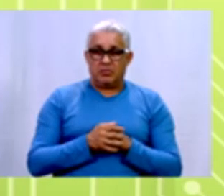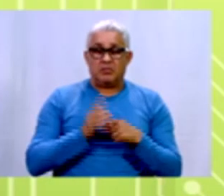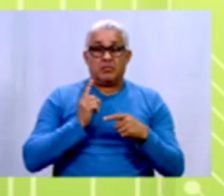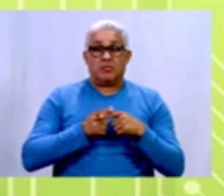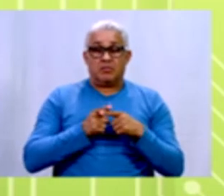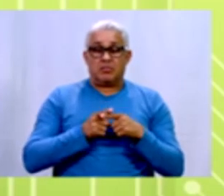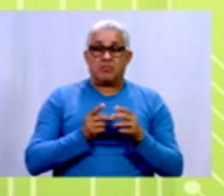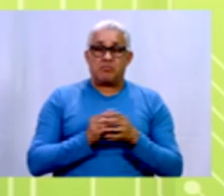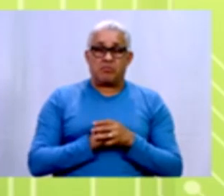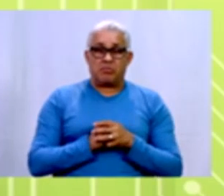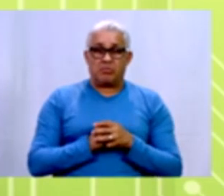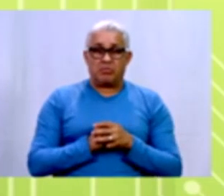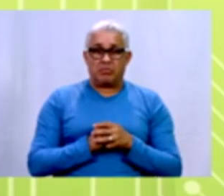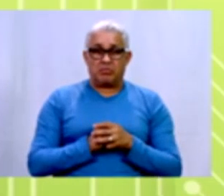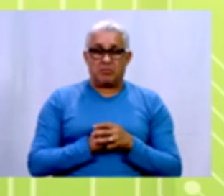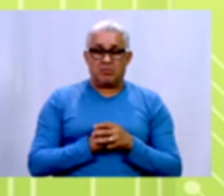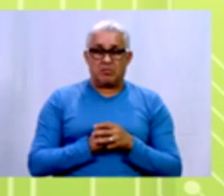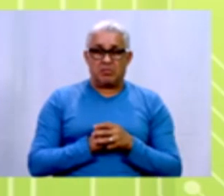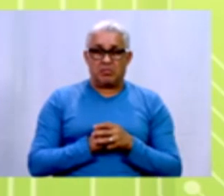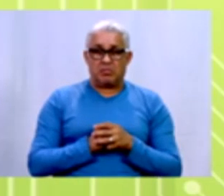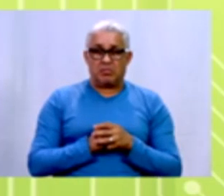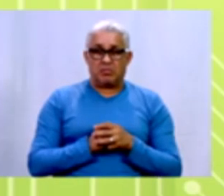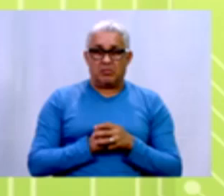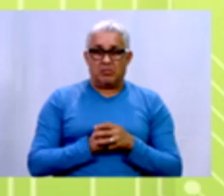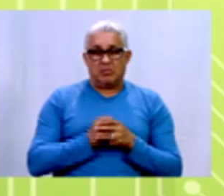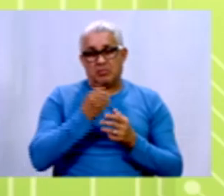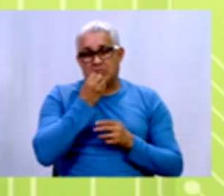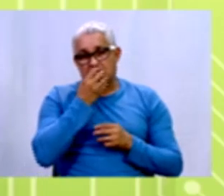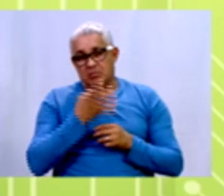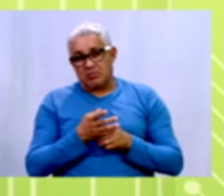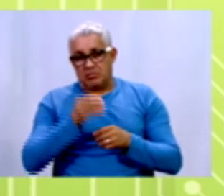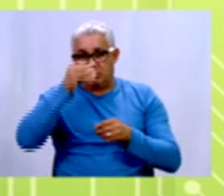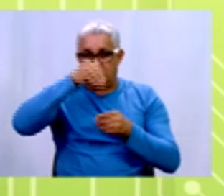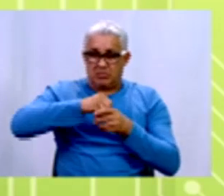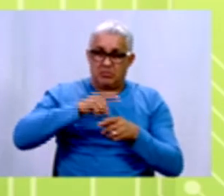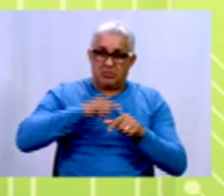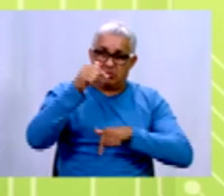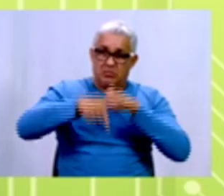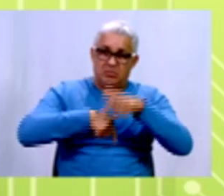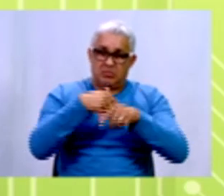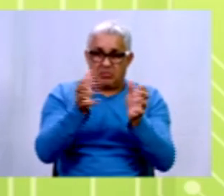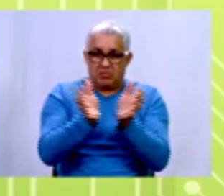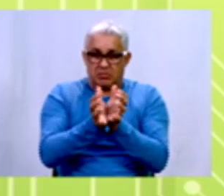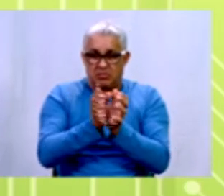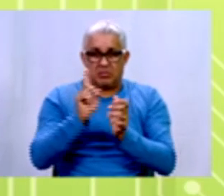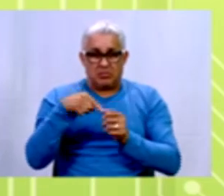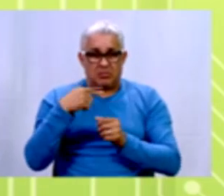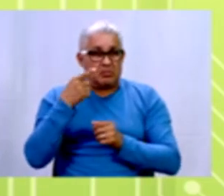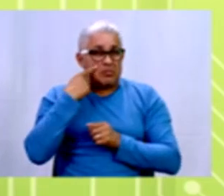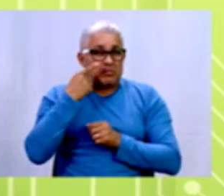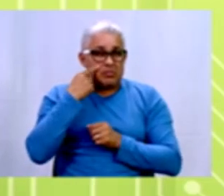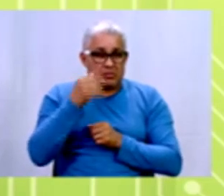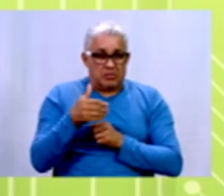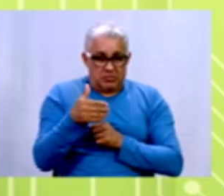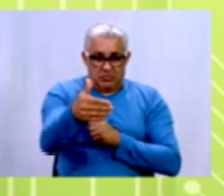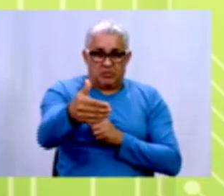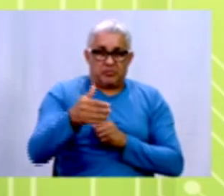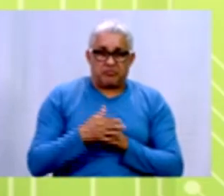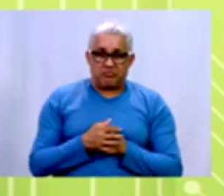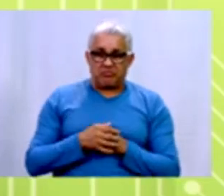por toda uma questão dos benefícios do trabalho em equipe, que nós vamos ver logo a